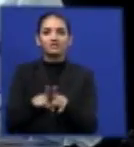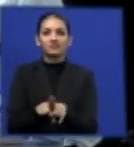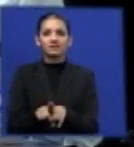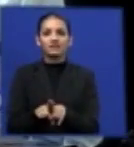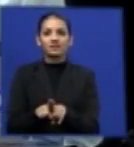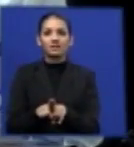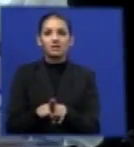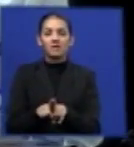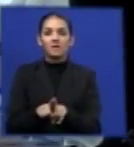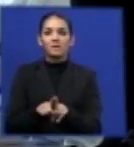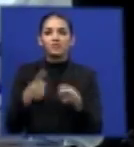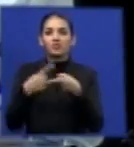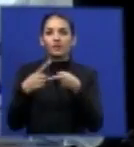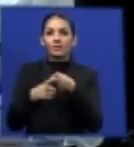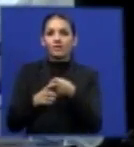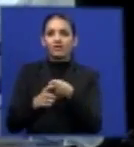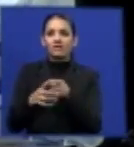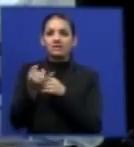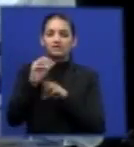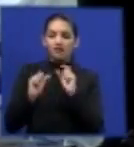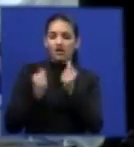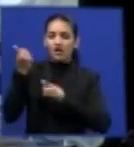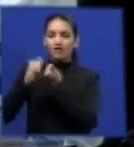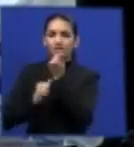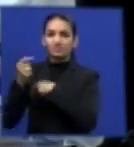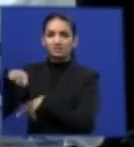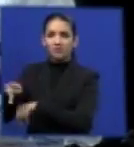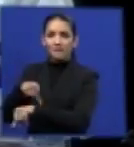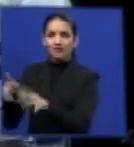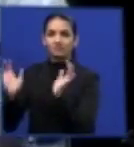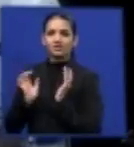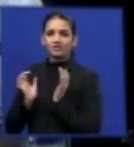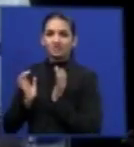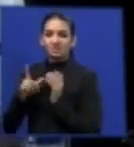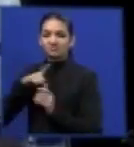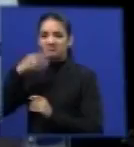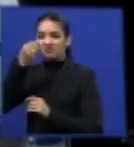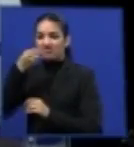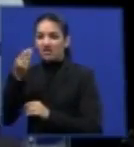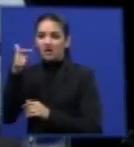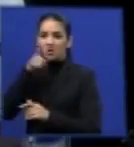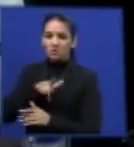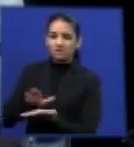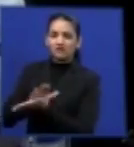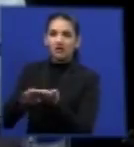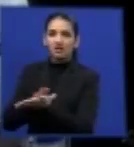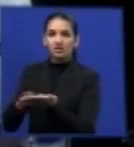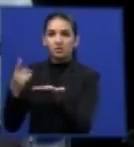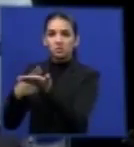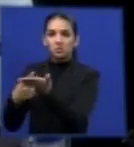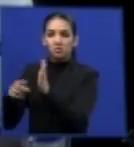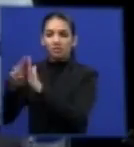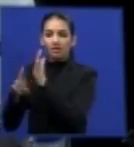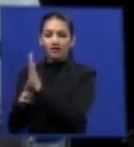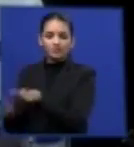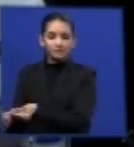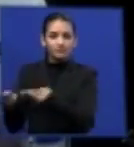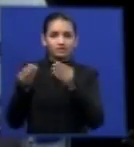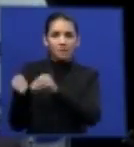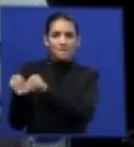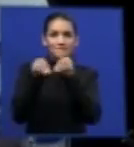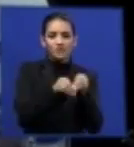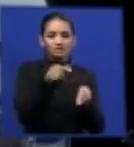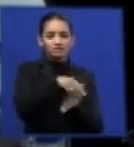em portador de indústrias mais sujas e menos avançadas então nos casos dos pneus que que acontece as